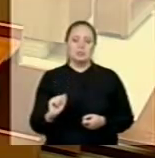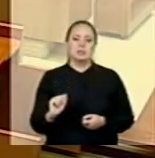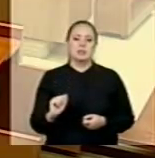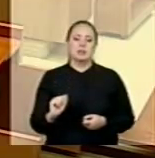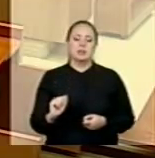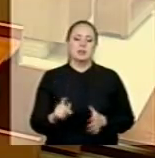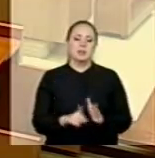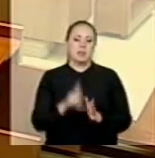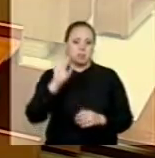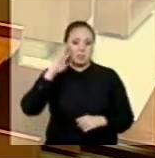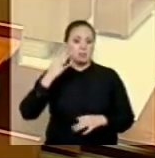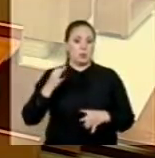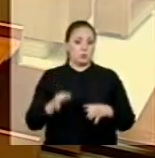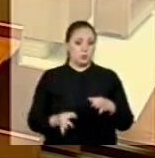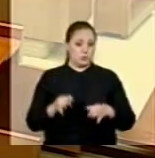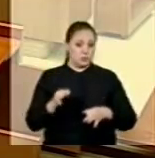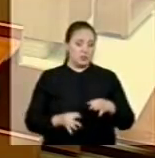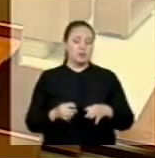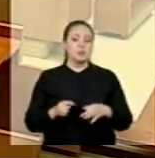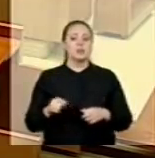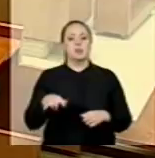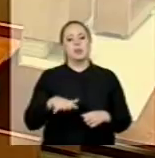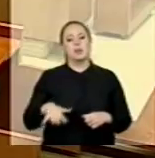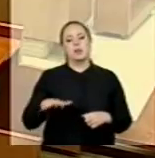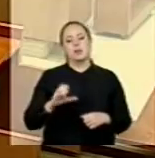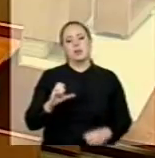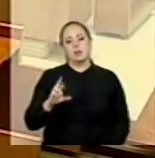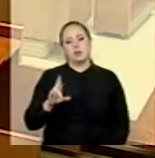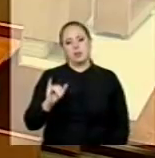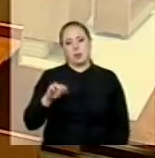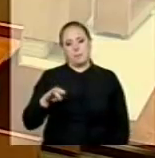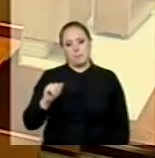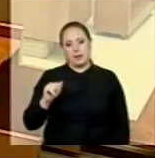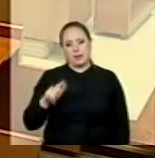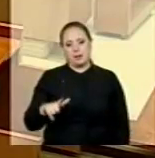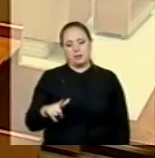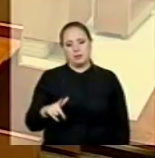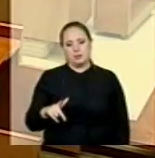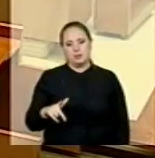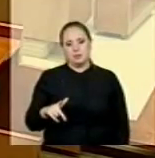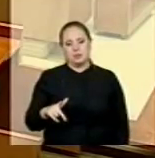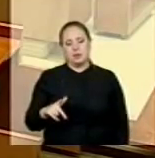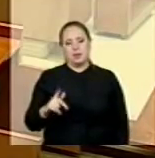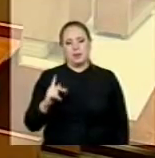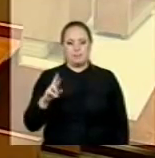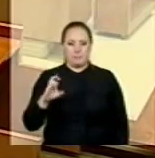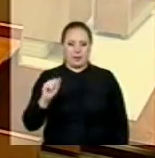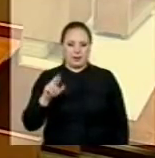decisões judiciais de natureza criminal, precárias e